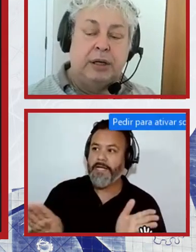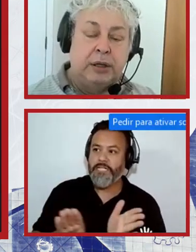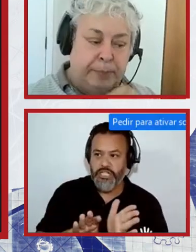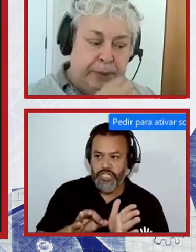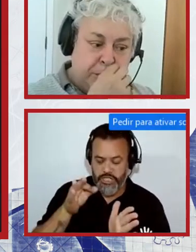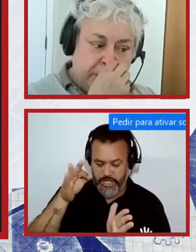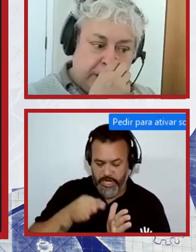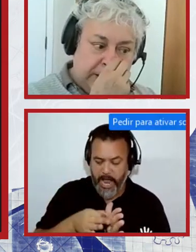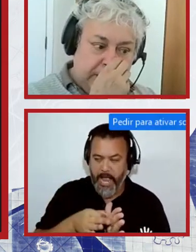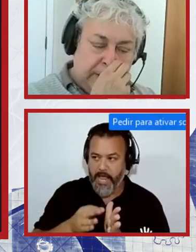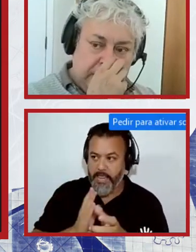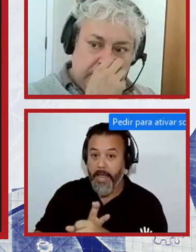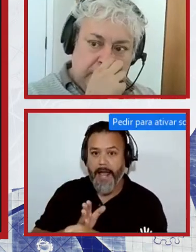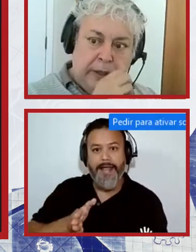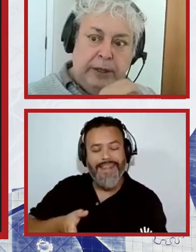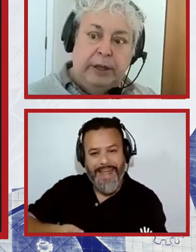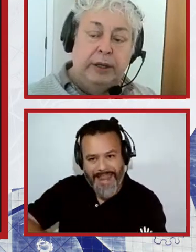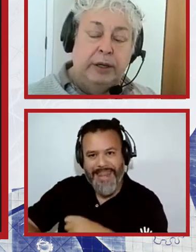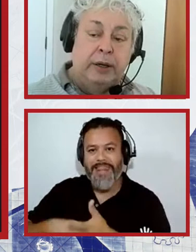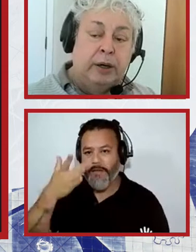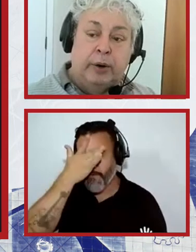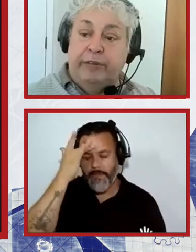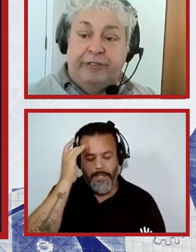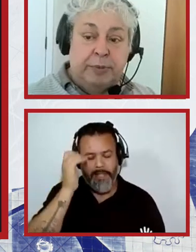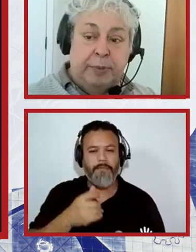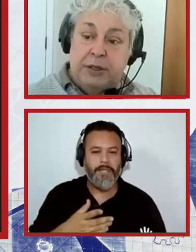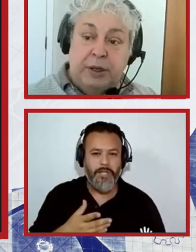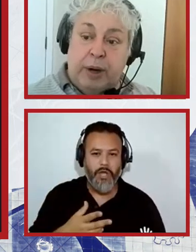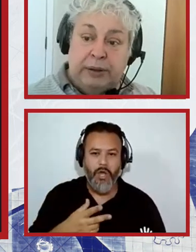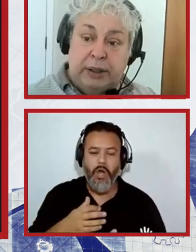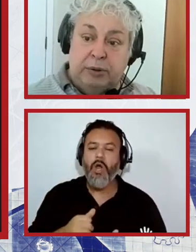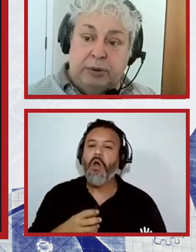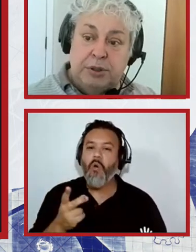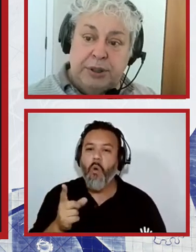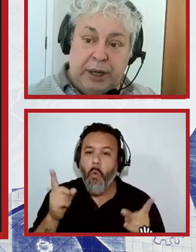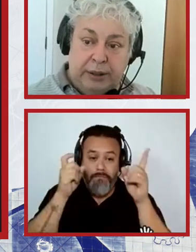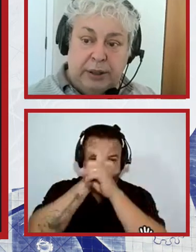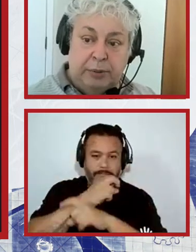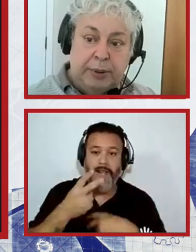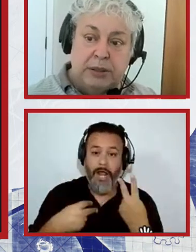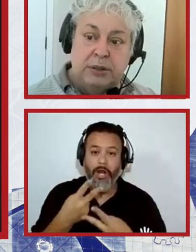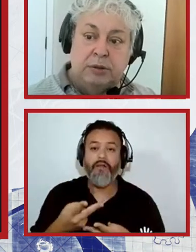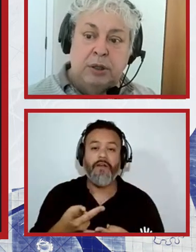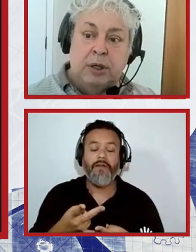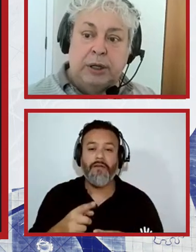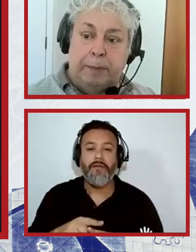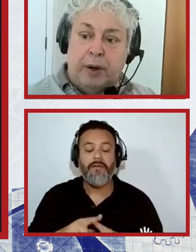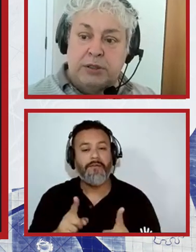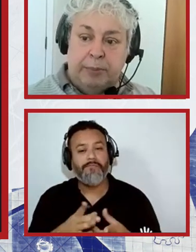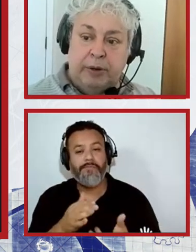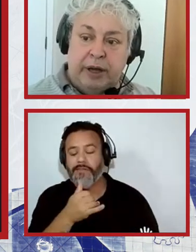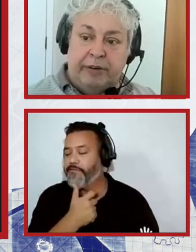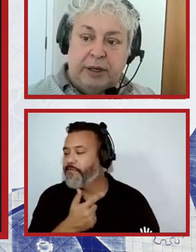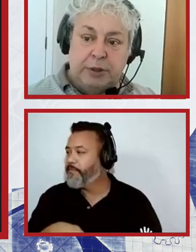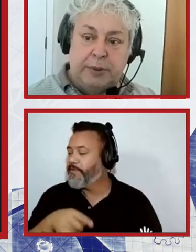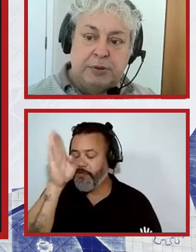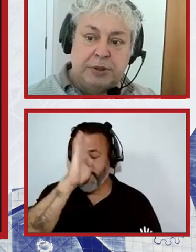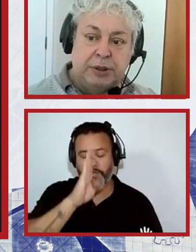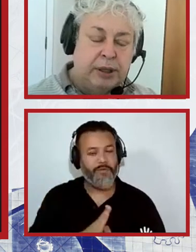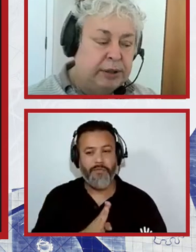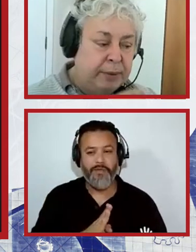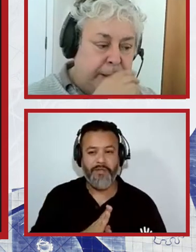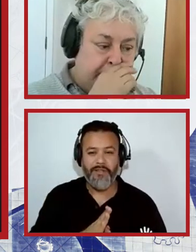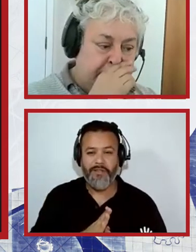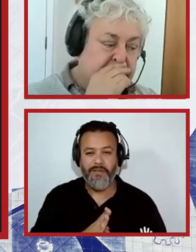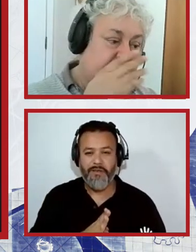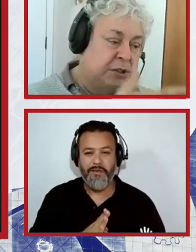essa fala prejudicada, né? E infelizmente, não há tecnologia ainda aqui no Brasil que possa melhorar a fala das